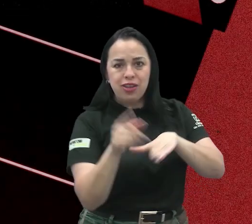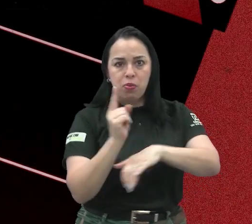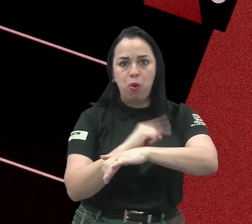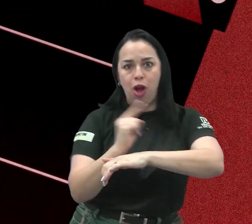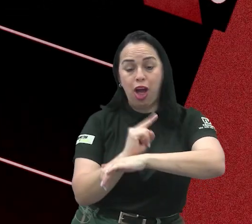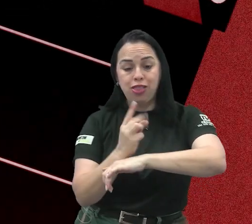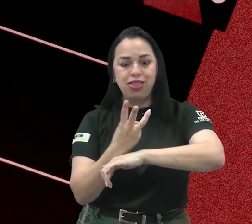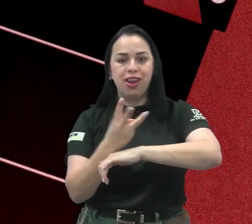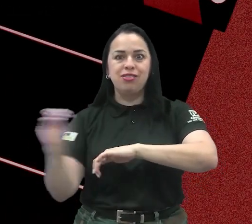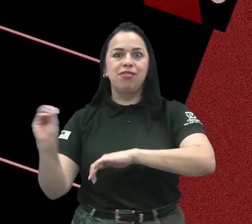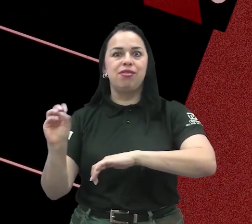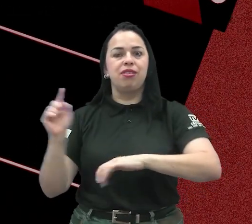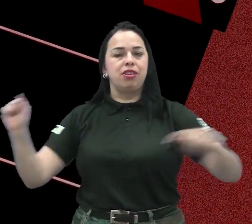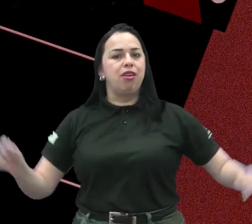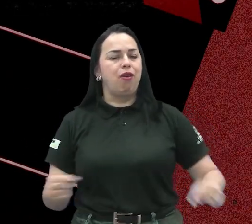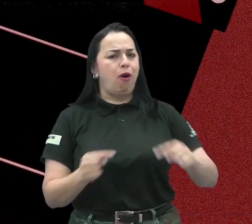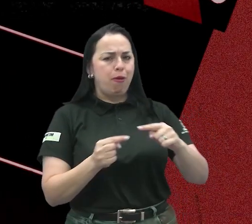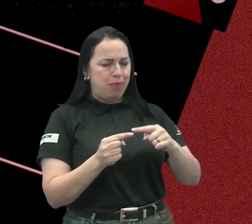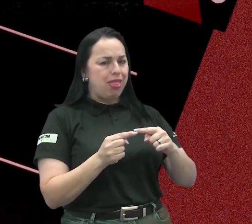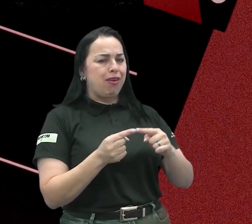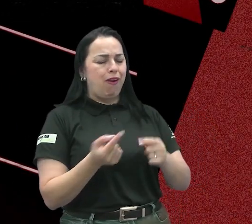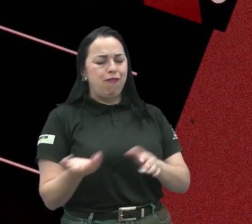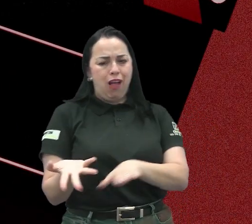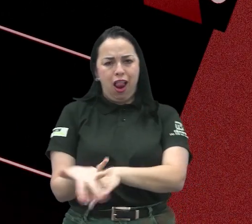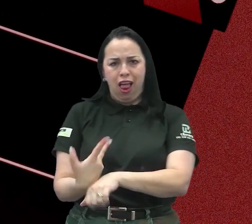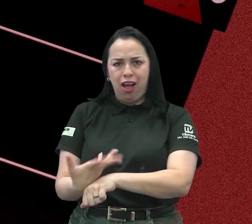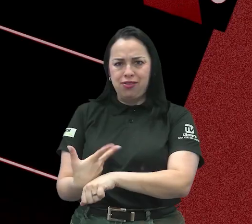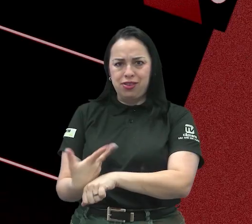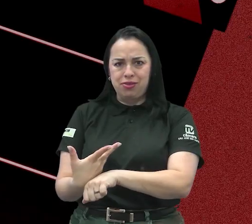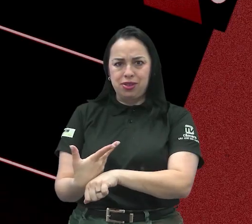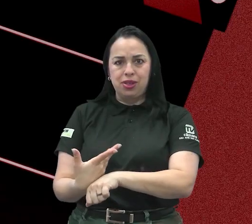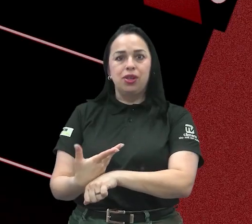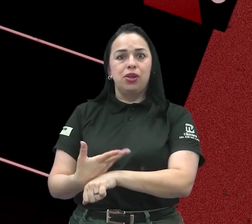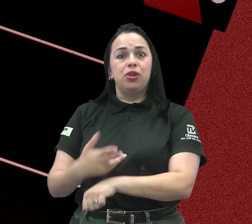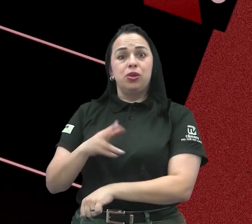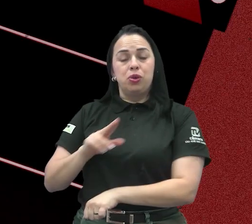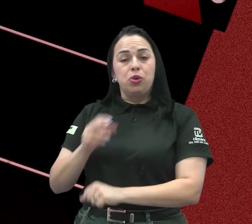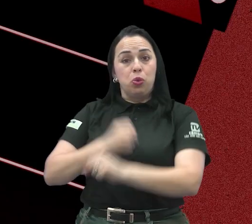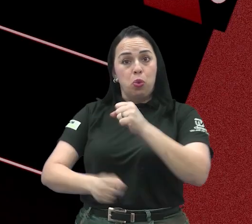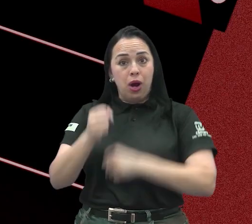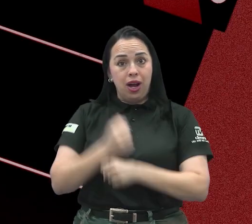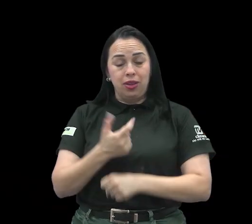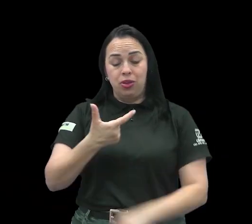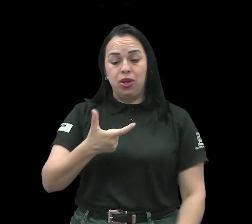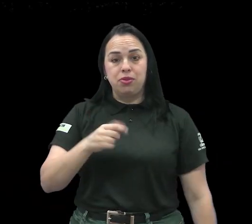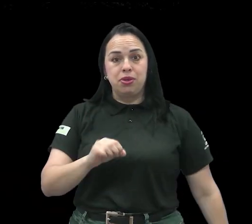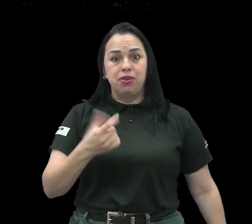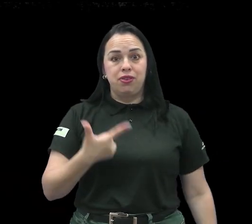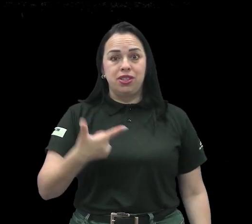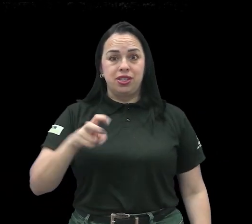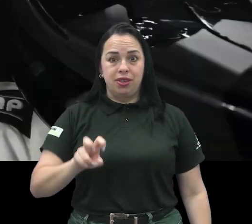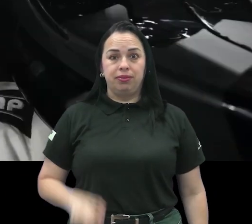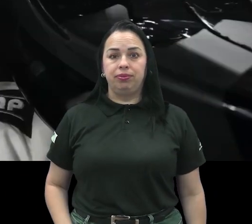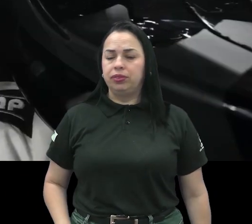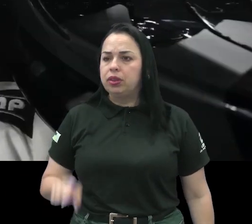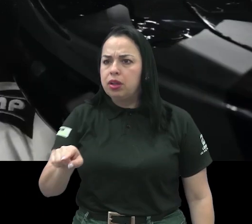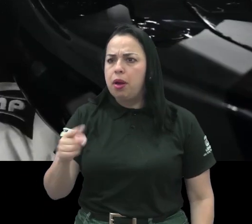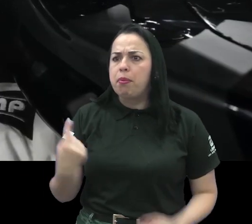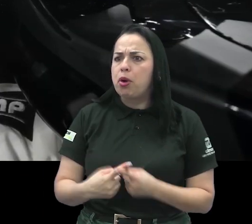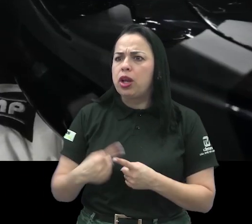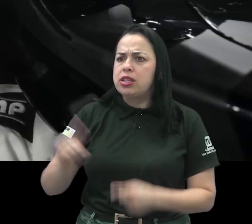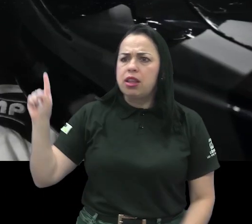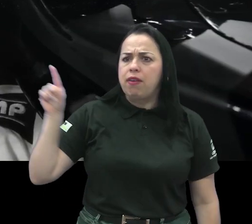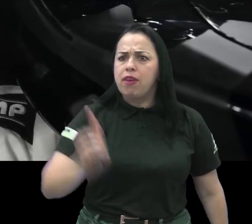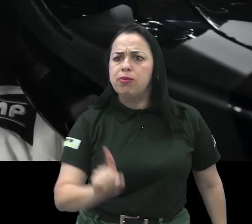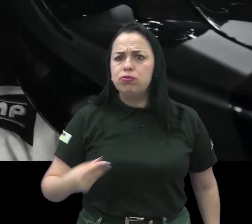com um filme que tem tudo a ver com velocidade. F1, o filme, de 2025. Why are you here, Sonny?